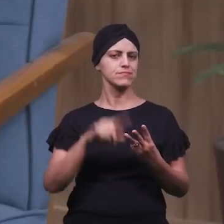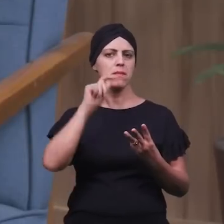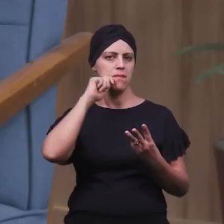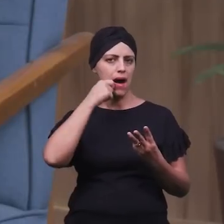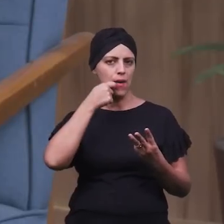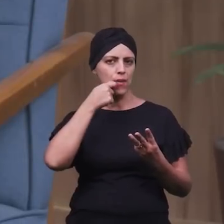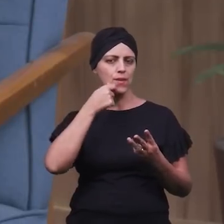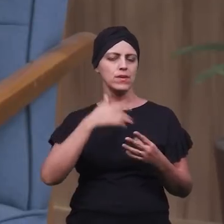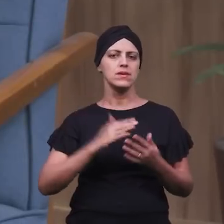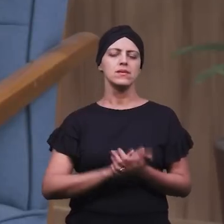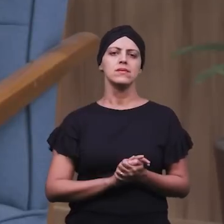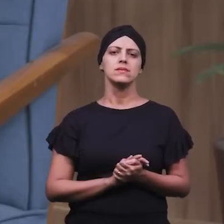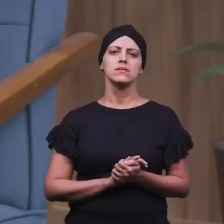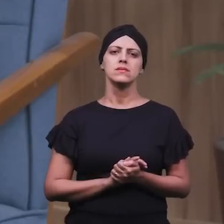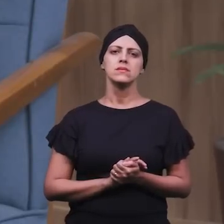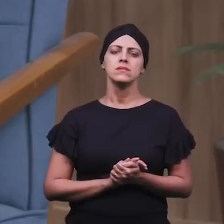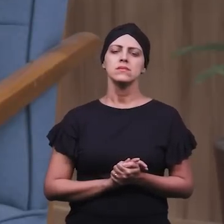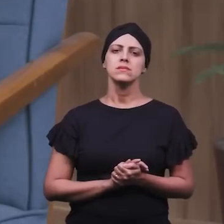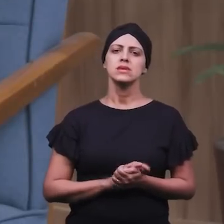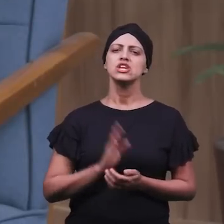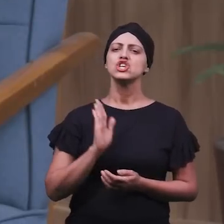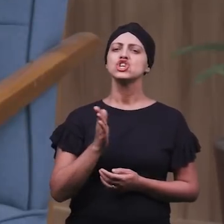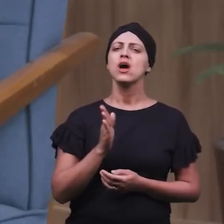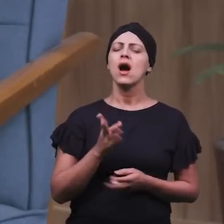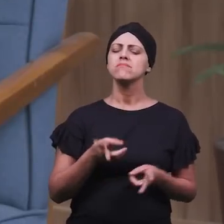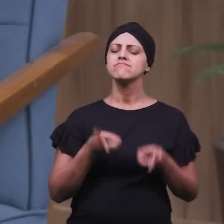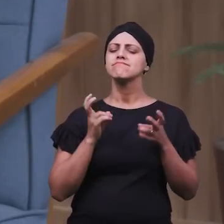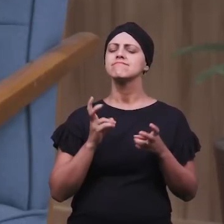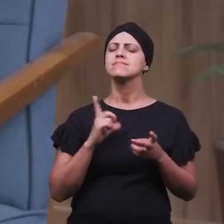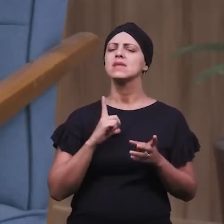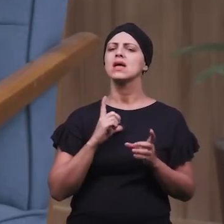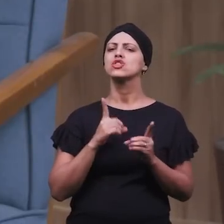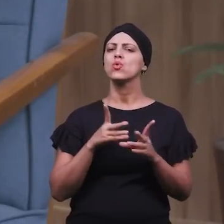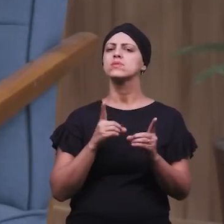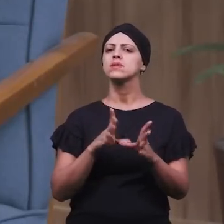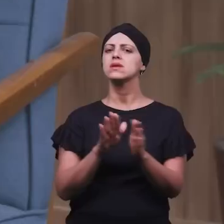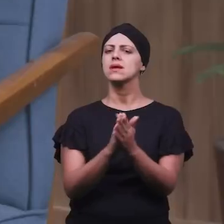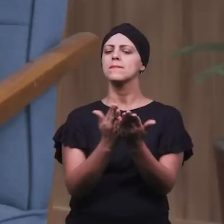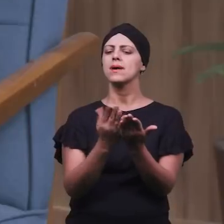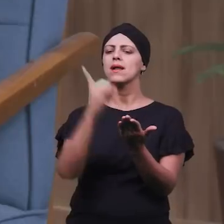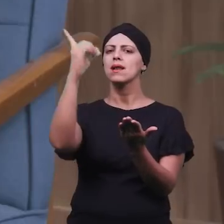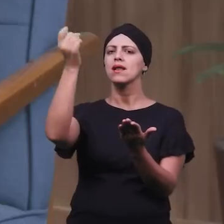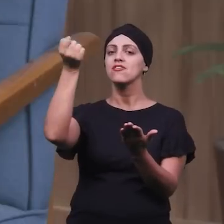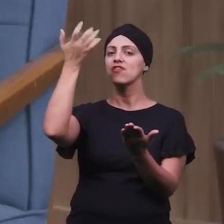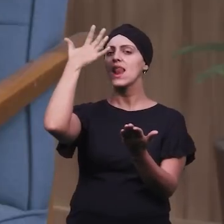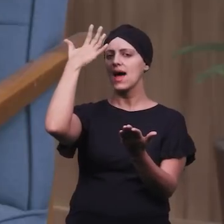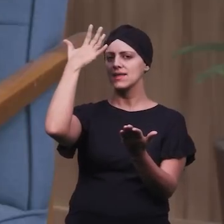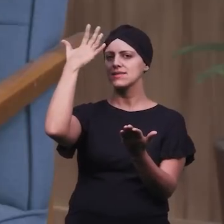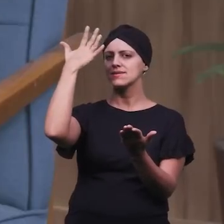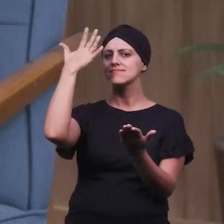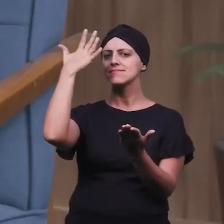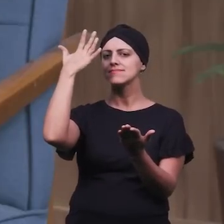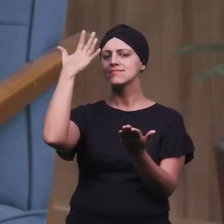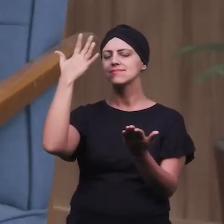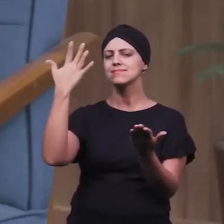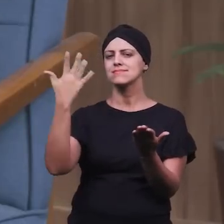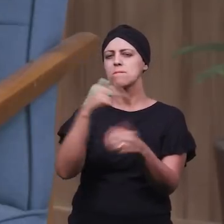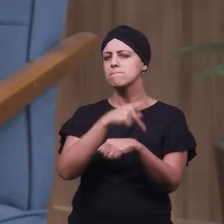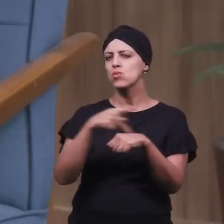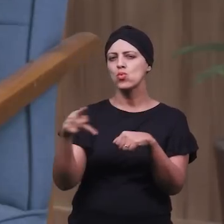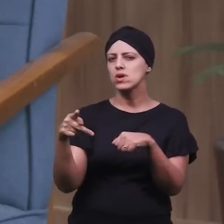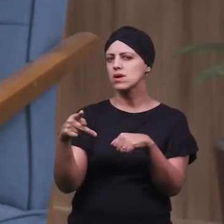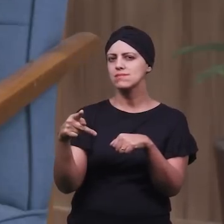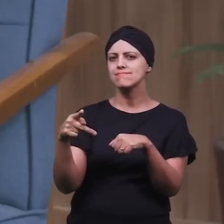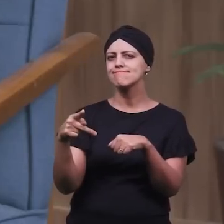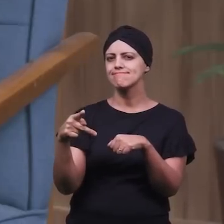E nele já temos aqui uma doutrina, né, da palavra revelada, do pão sem fermento,